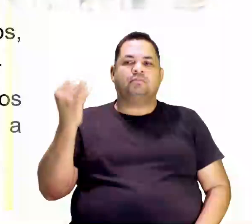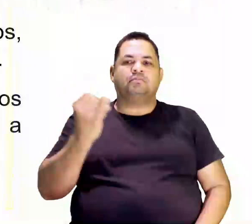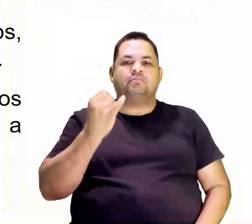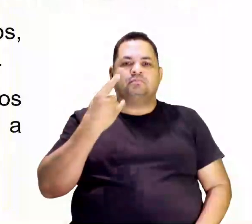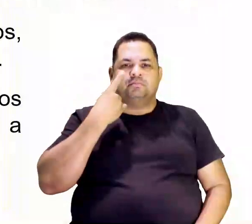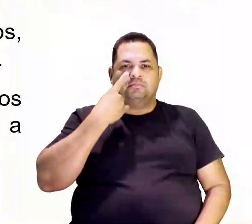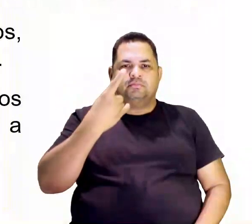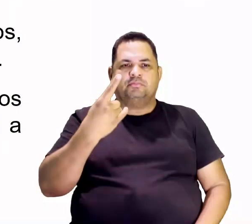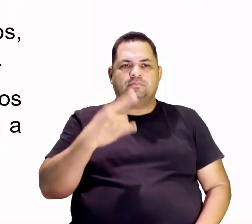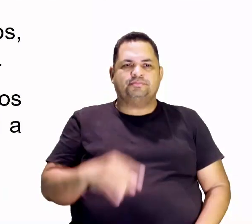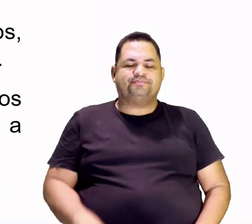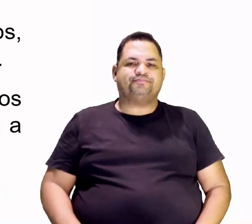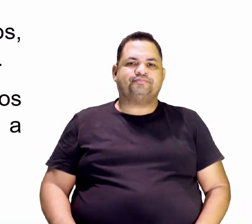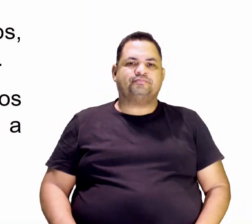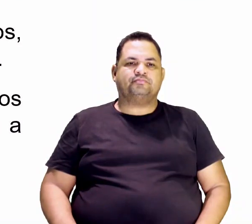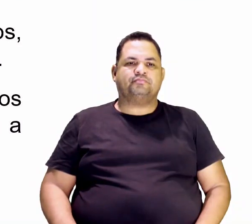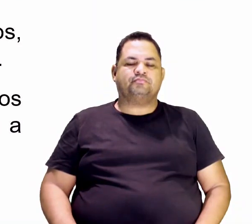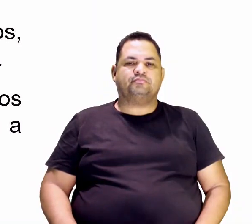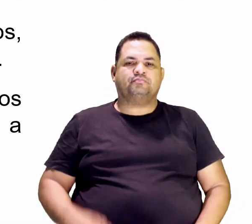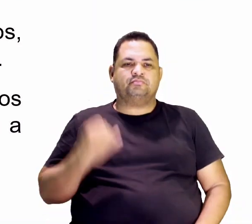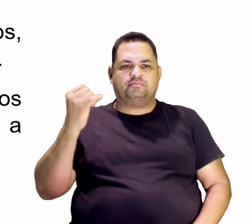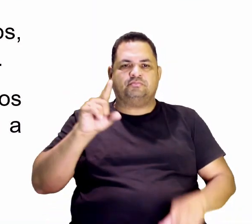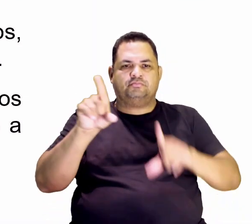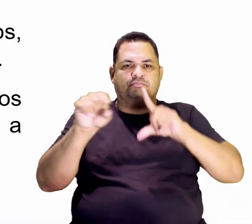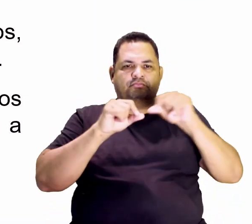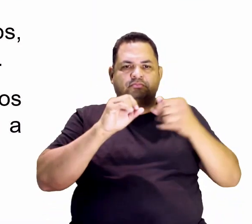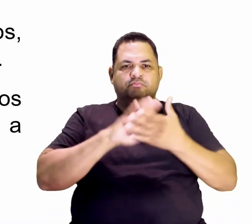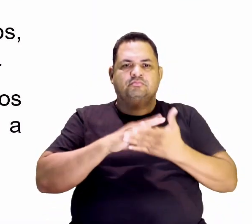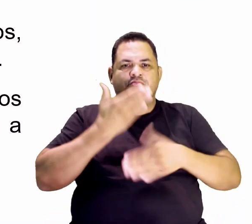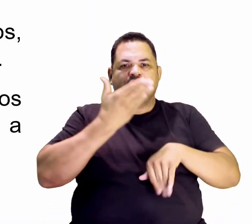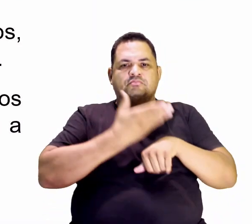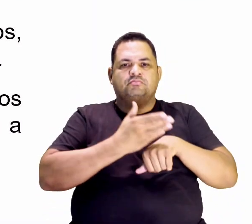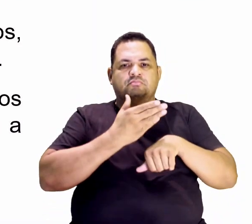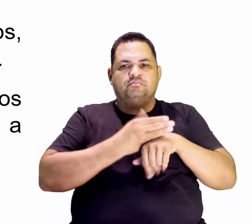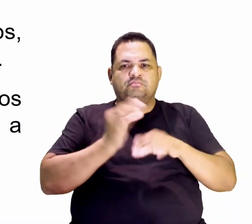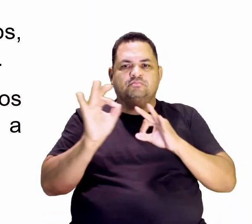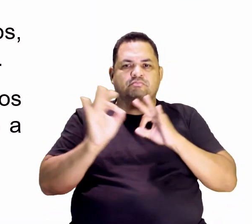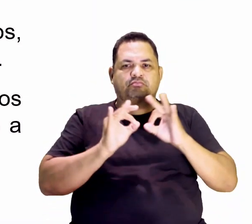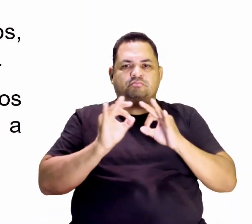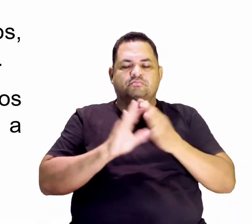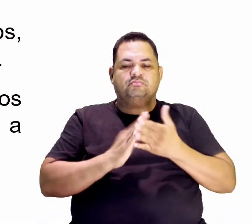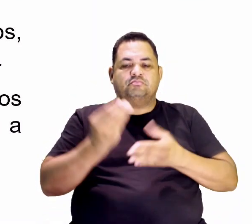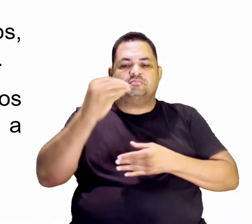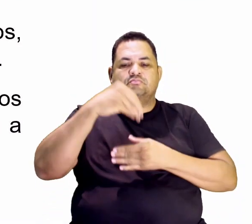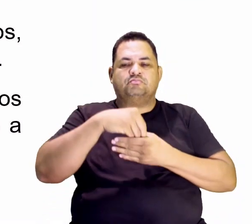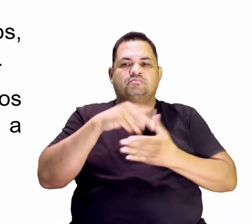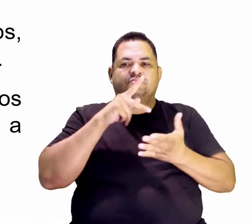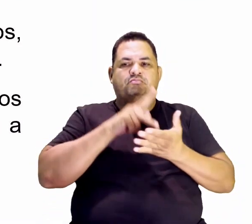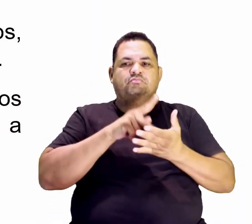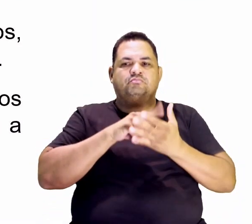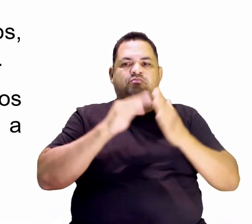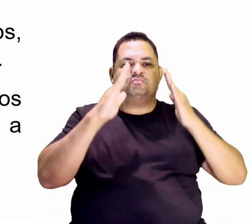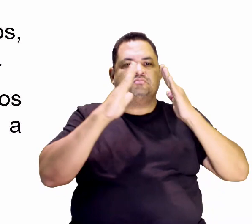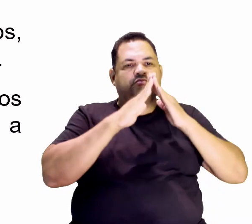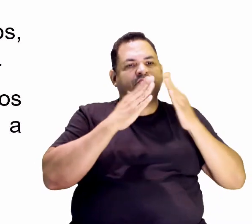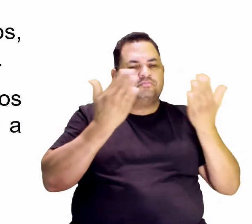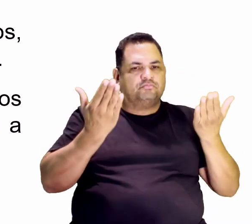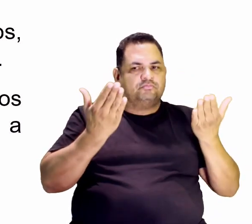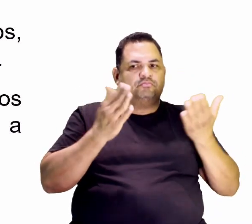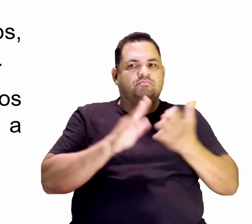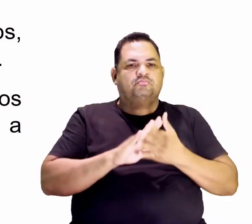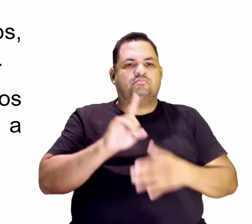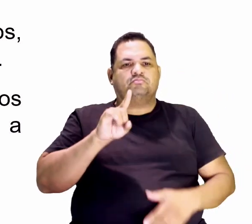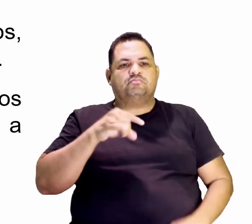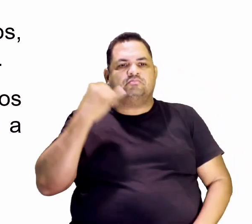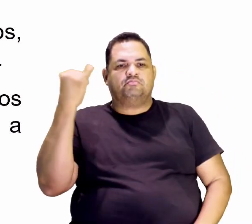É importante aqui selecionar as atividades, tá? Conforme a tua realidade, conforme a tua escola. É importante